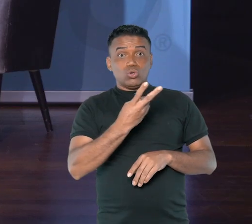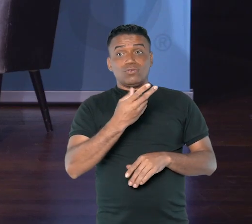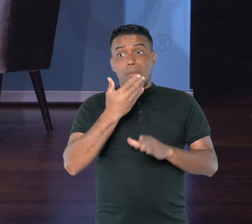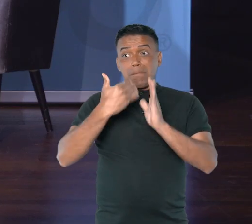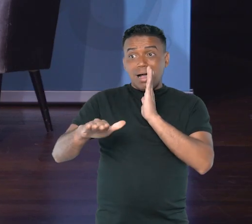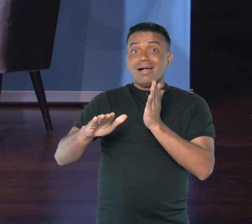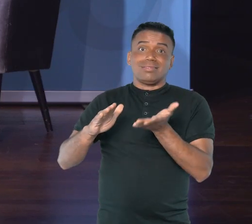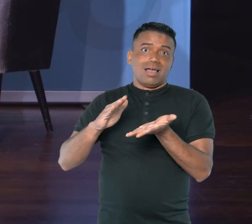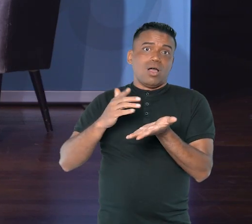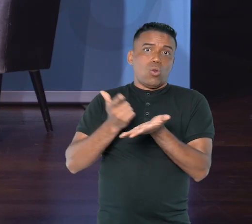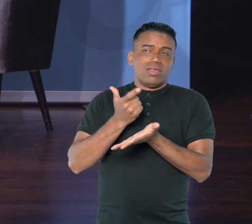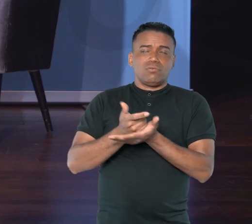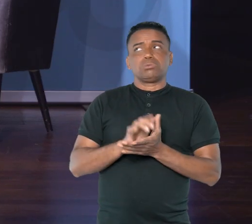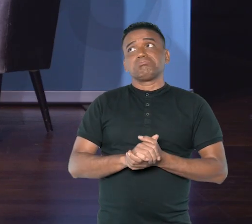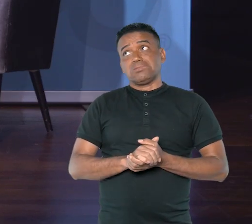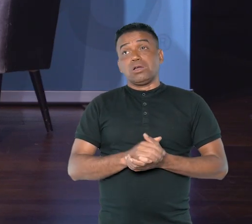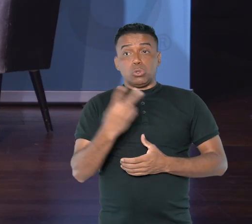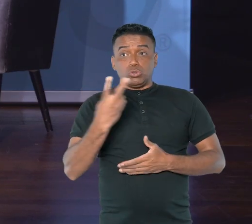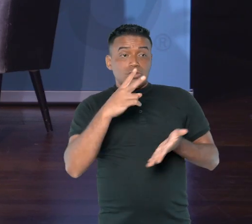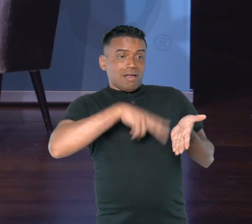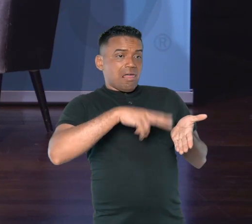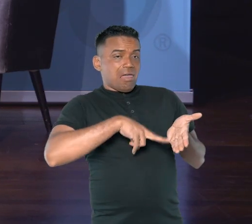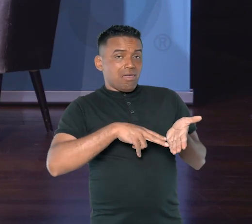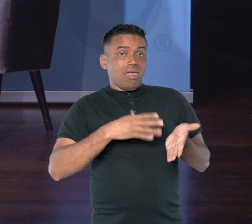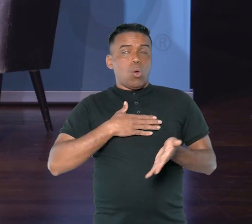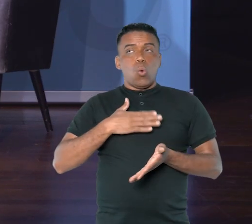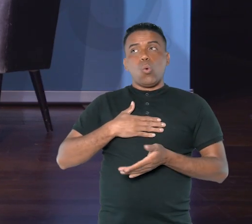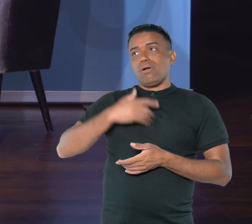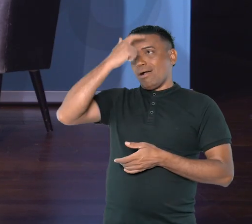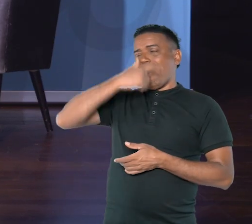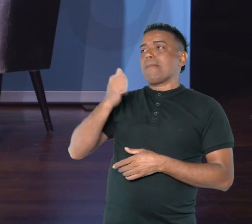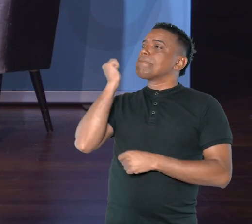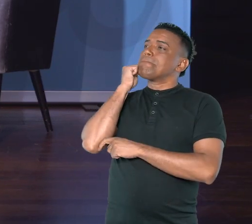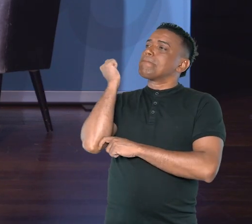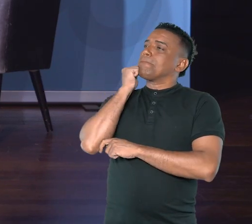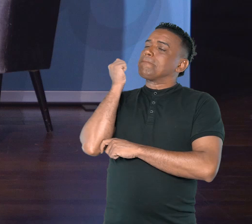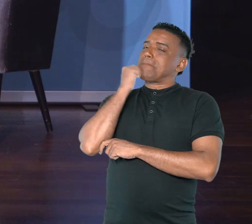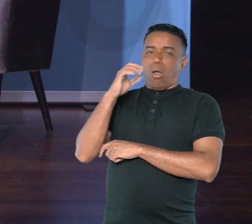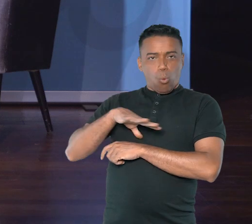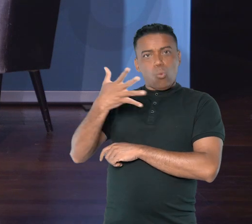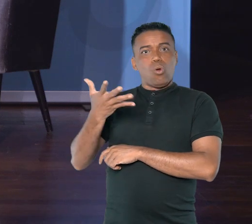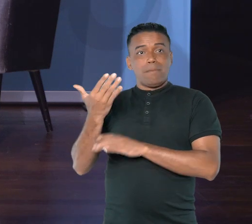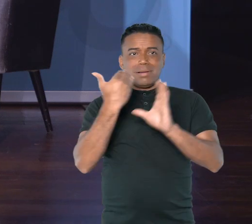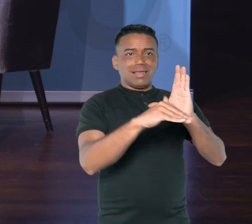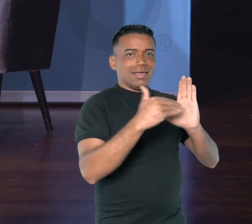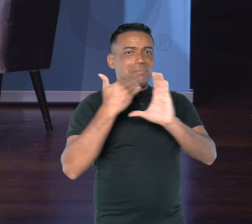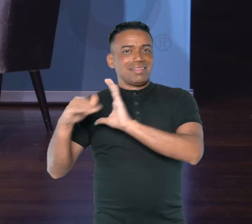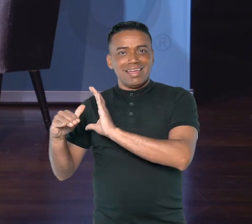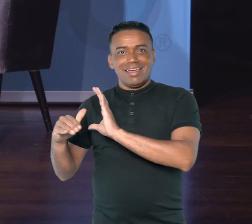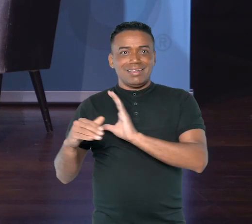bom, o não eu já tenho, eles vão ler, eu sou cara de pau mesmo, então vamos lá. E todos 2, para minha